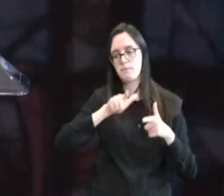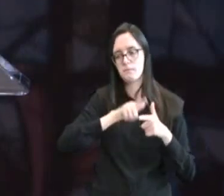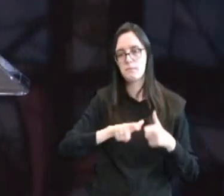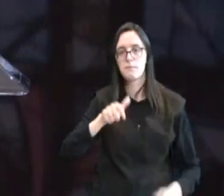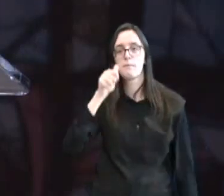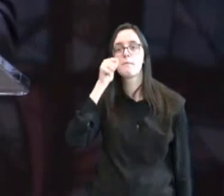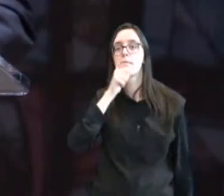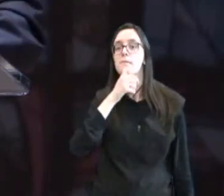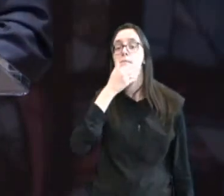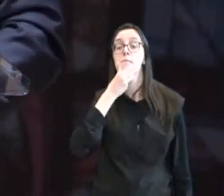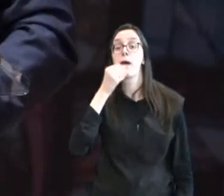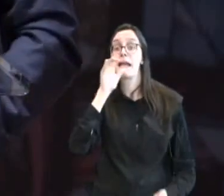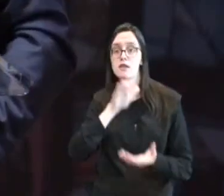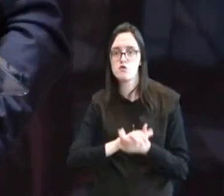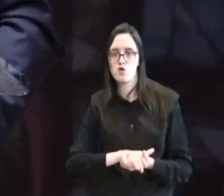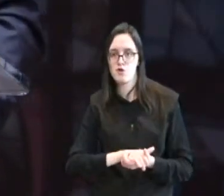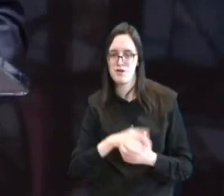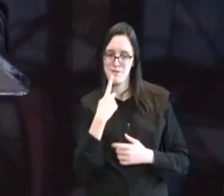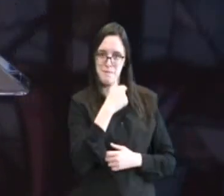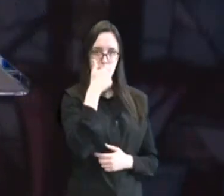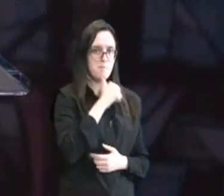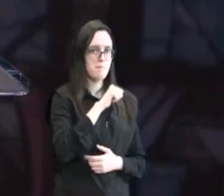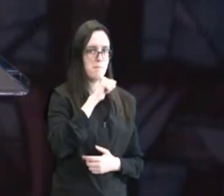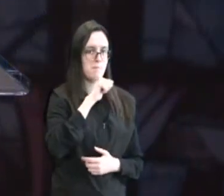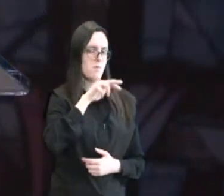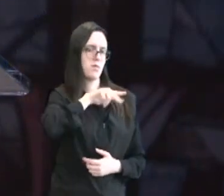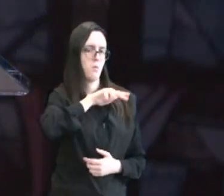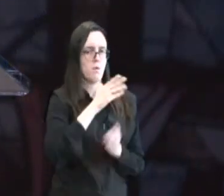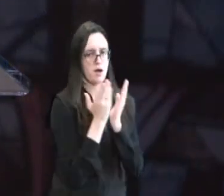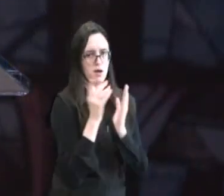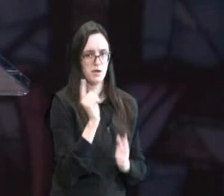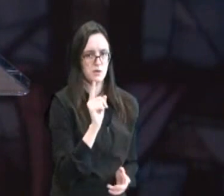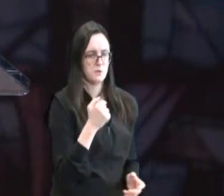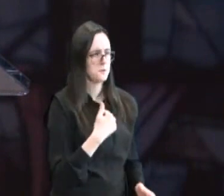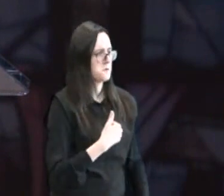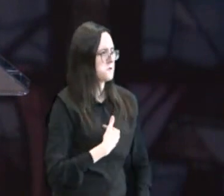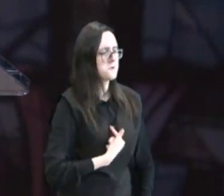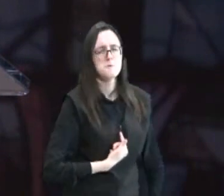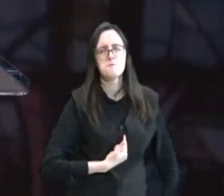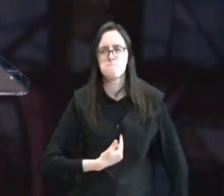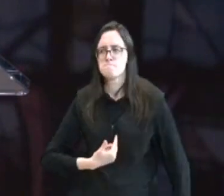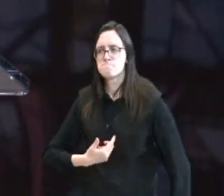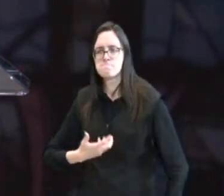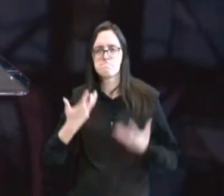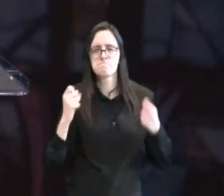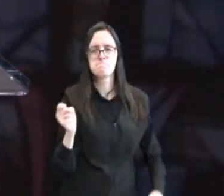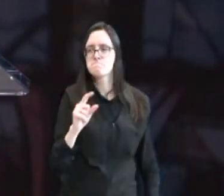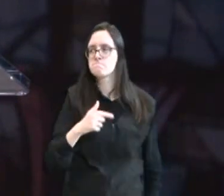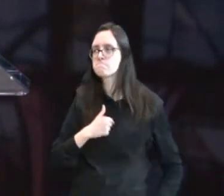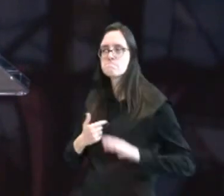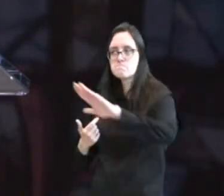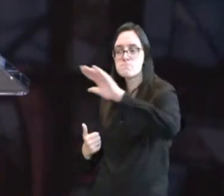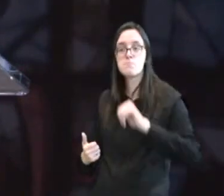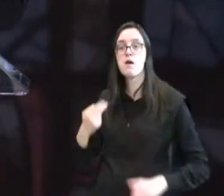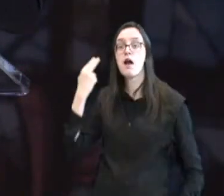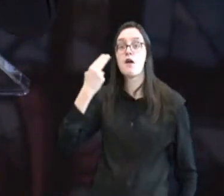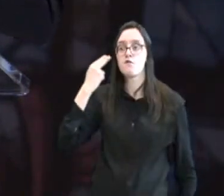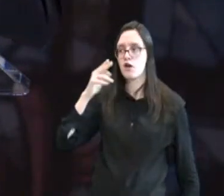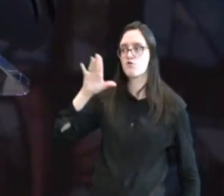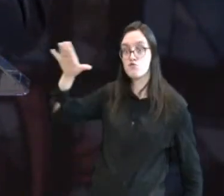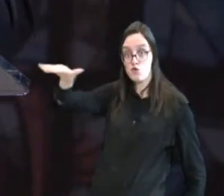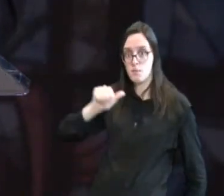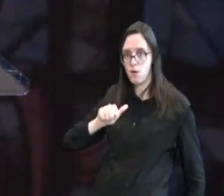da mulher não era crente. E ele ficou indignado e disse, arranjou um advogado, né? Constituiu um